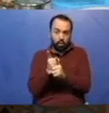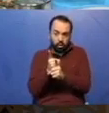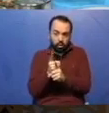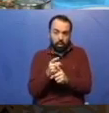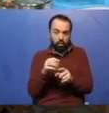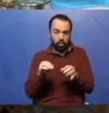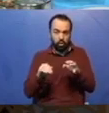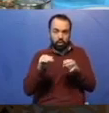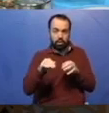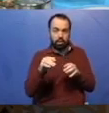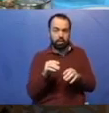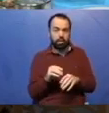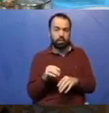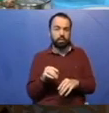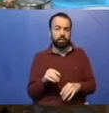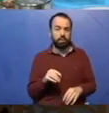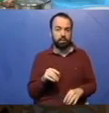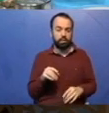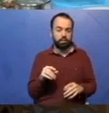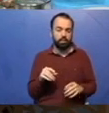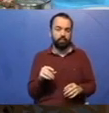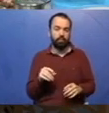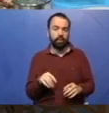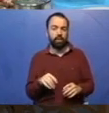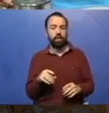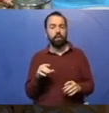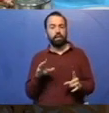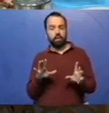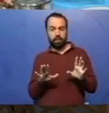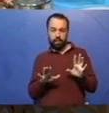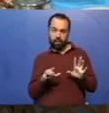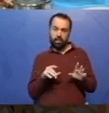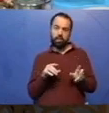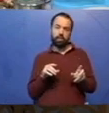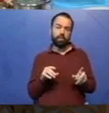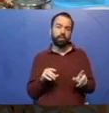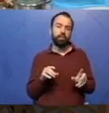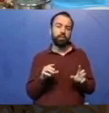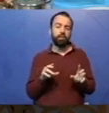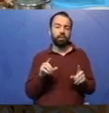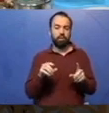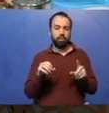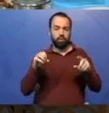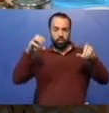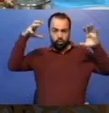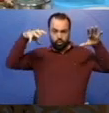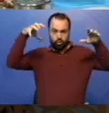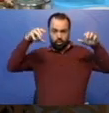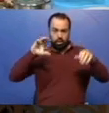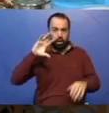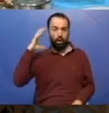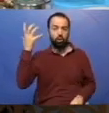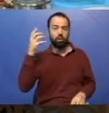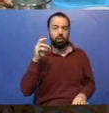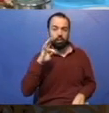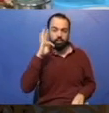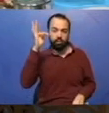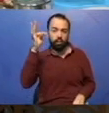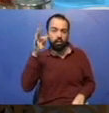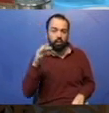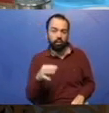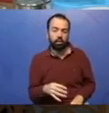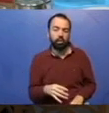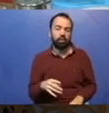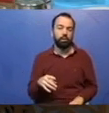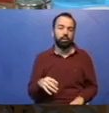ó, vem chuva por aí, né? É por esta razão que esses animais são